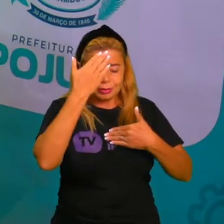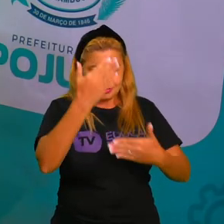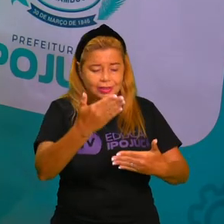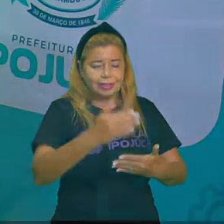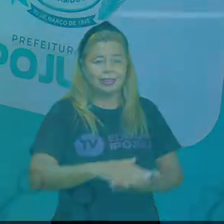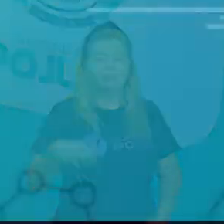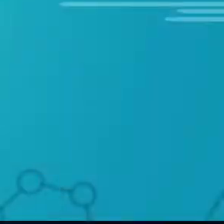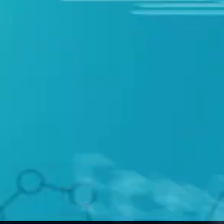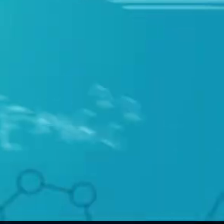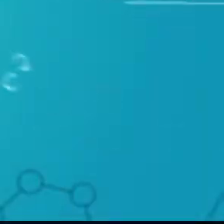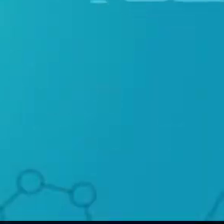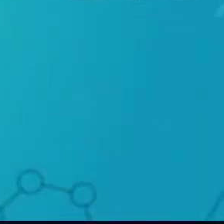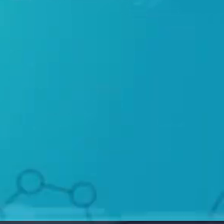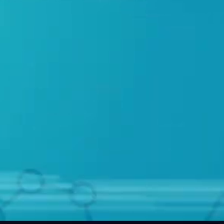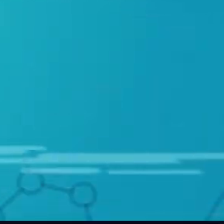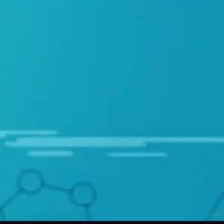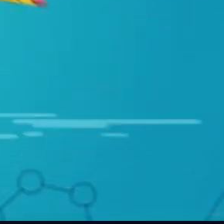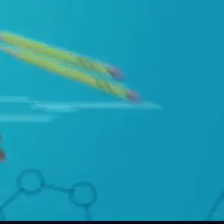E aí